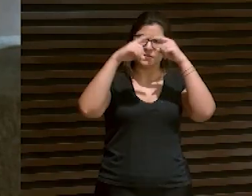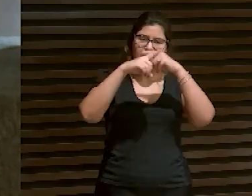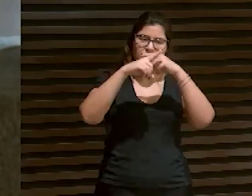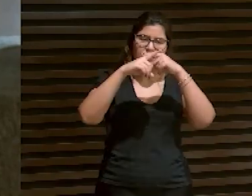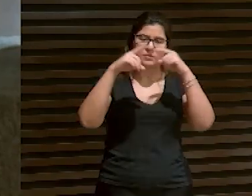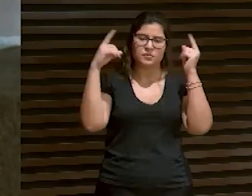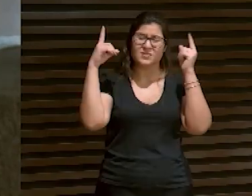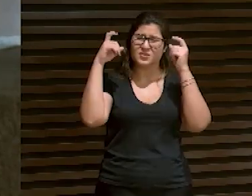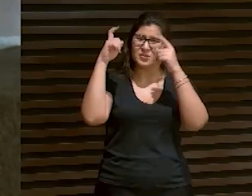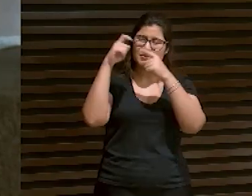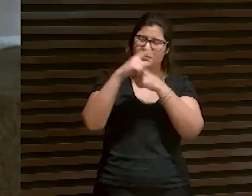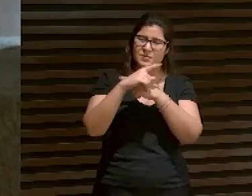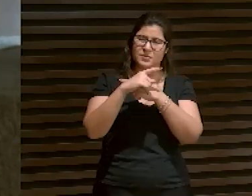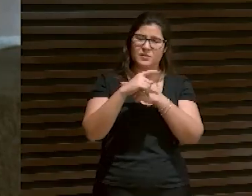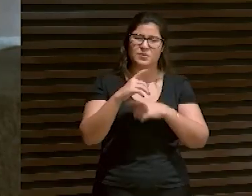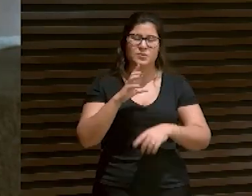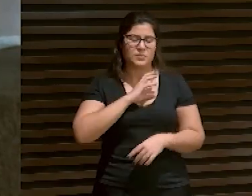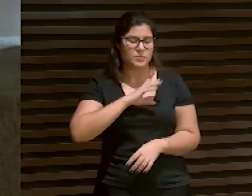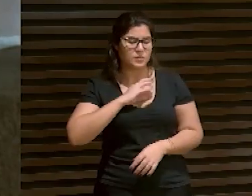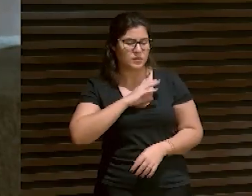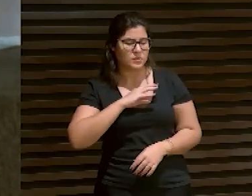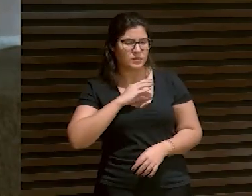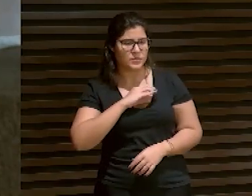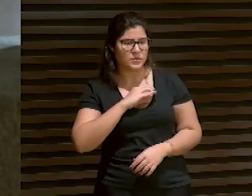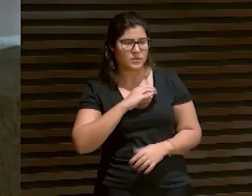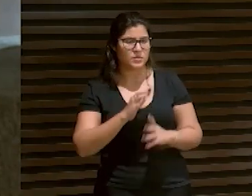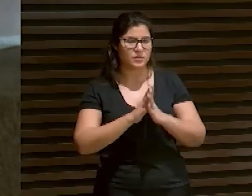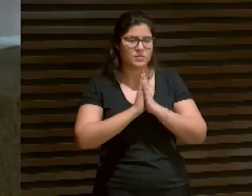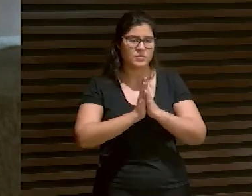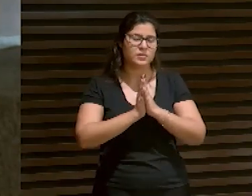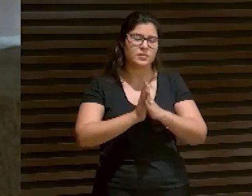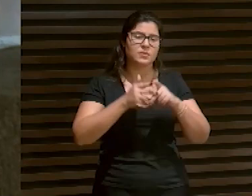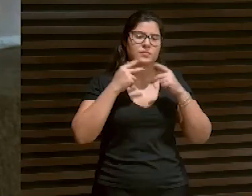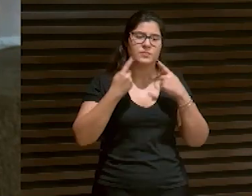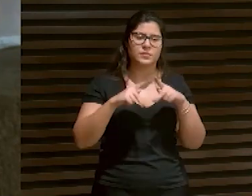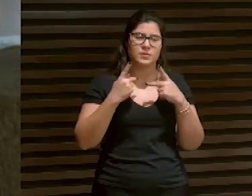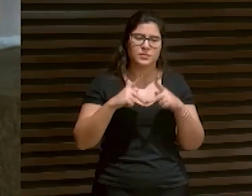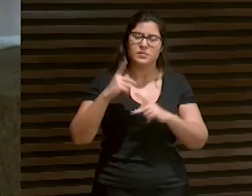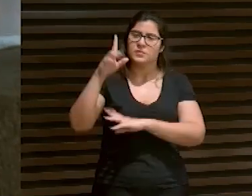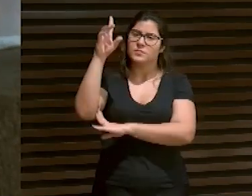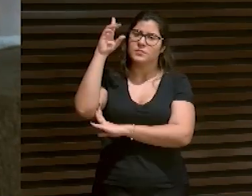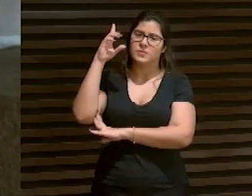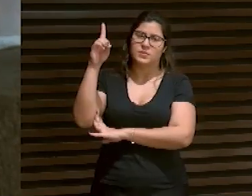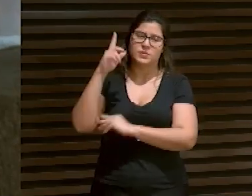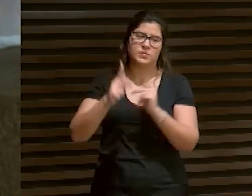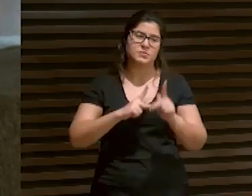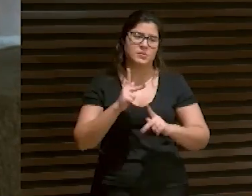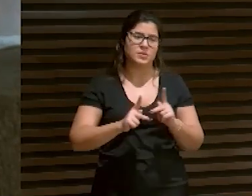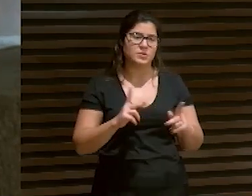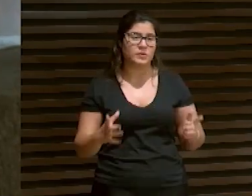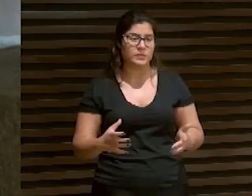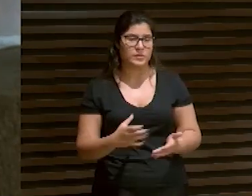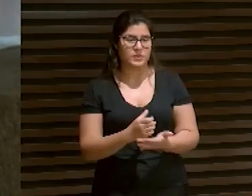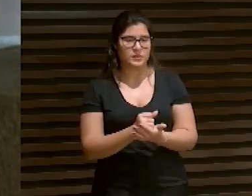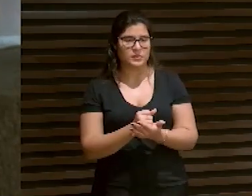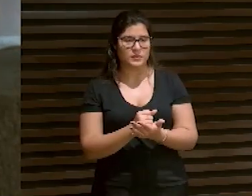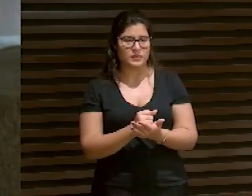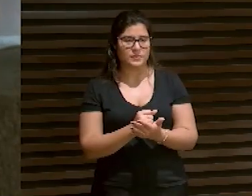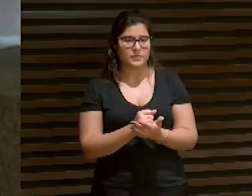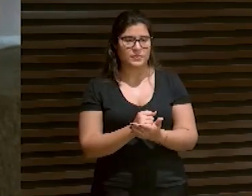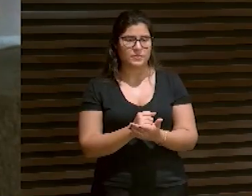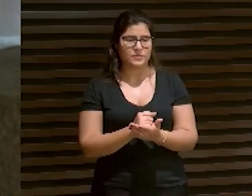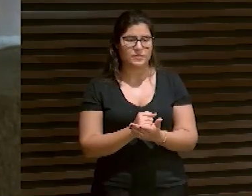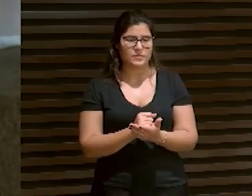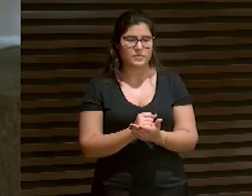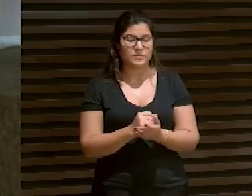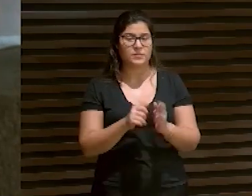é muito difícil termos compaixão e orarmos e pregarmos a Deus para que outros sejam salvos.